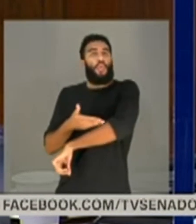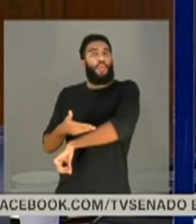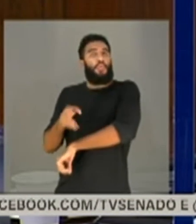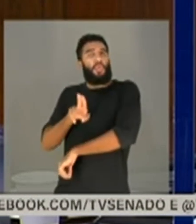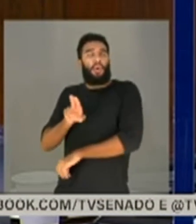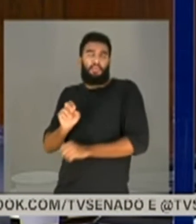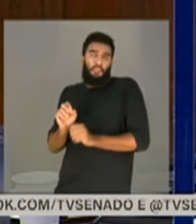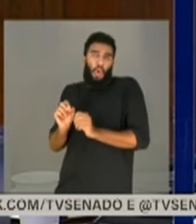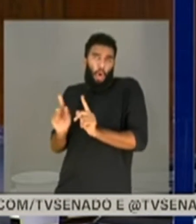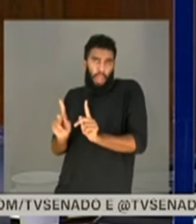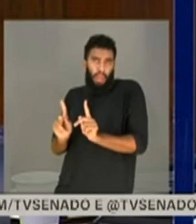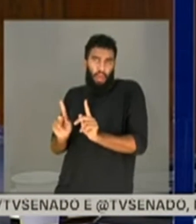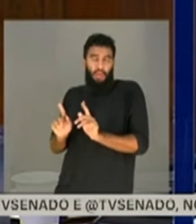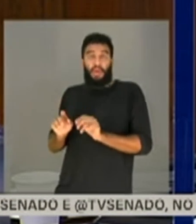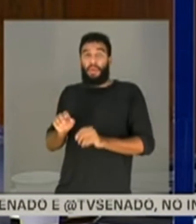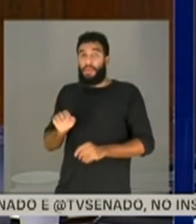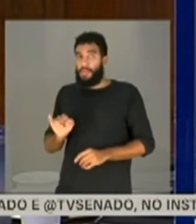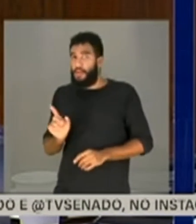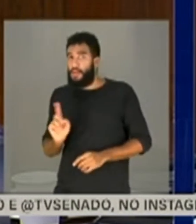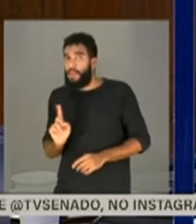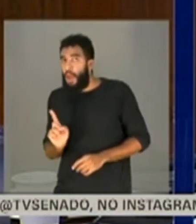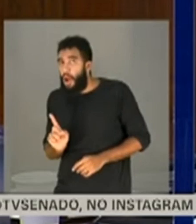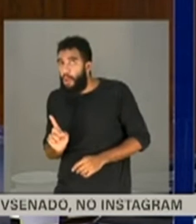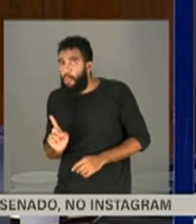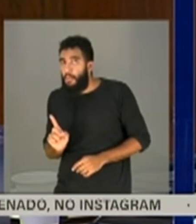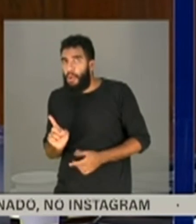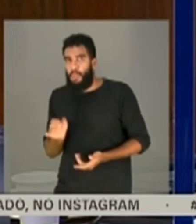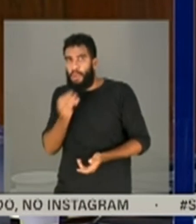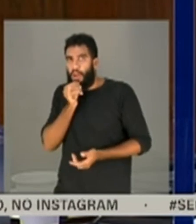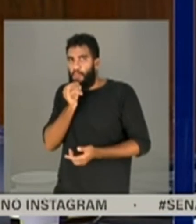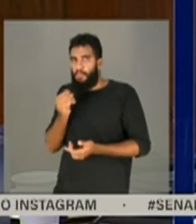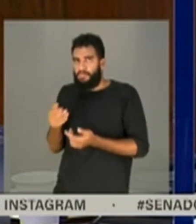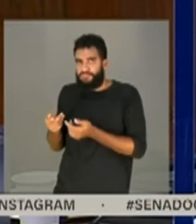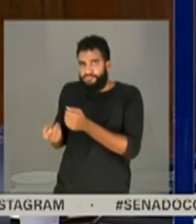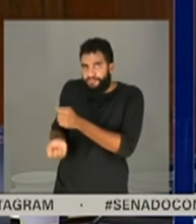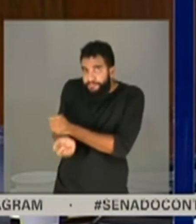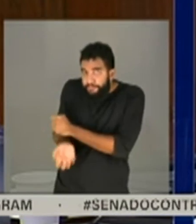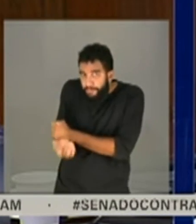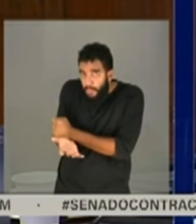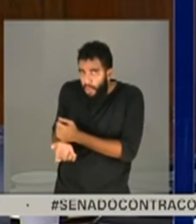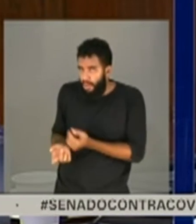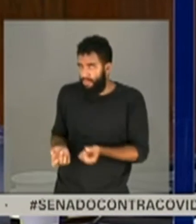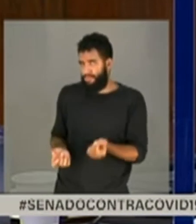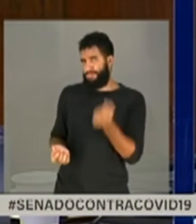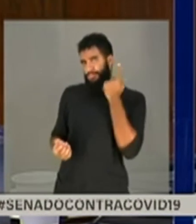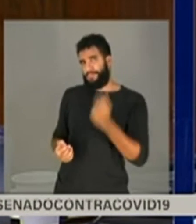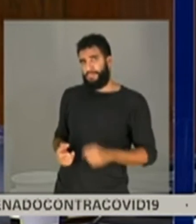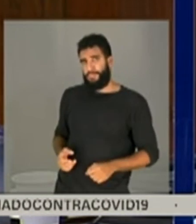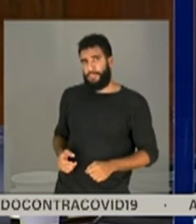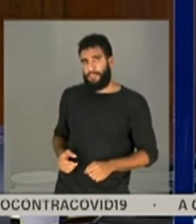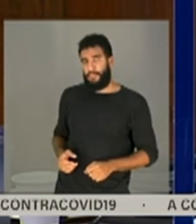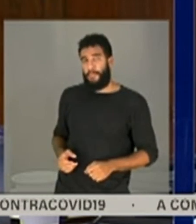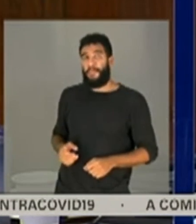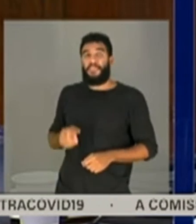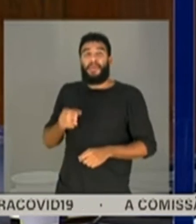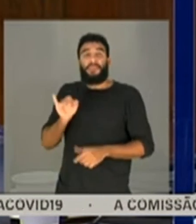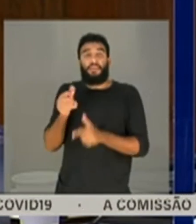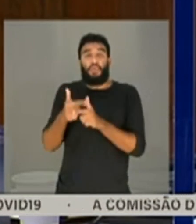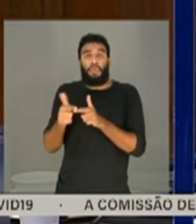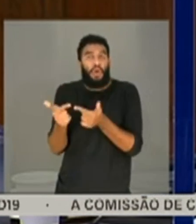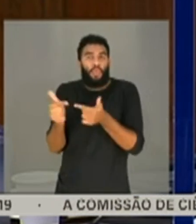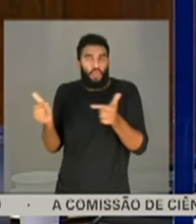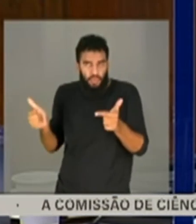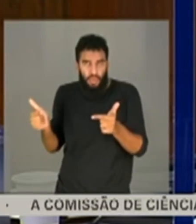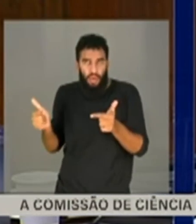bem. Mas se não é, ou é uma coisa escamoteada, é estranho. E se não houver problema nenhum,